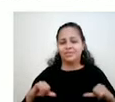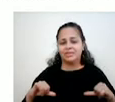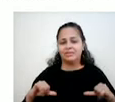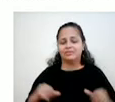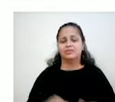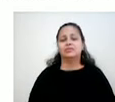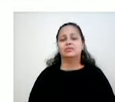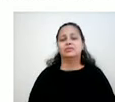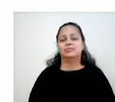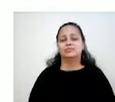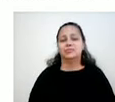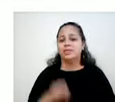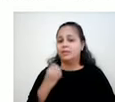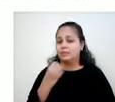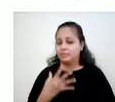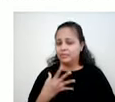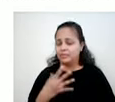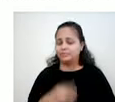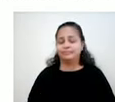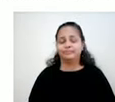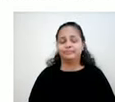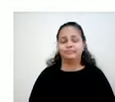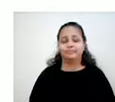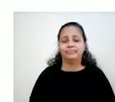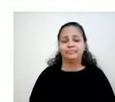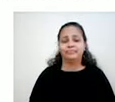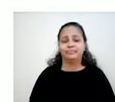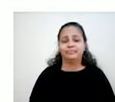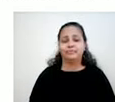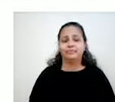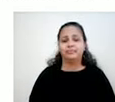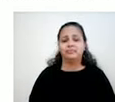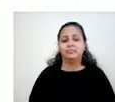né? Bom, então,